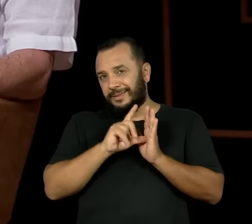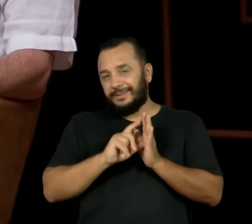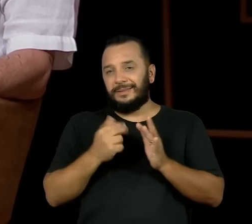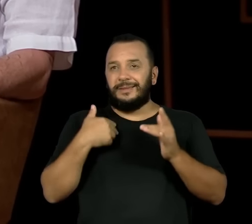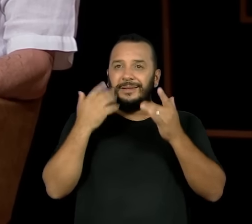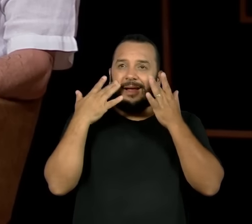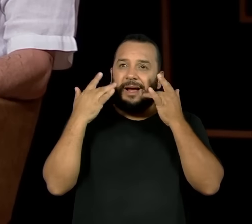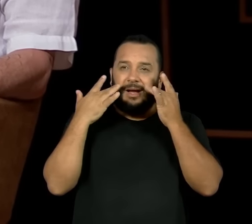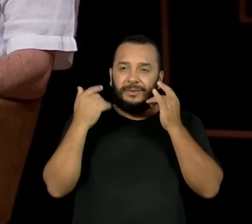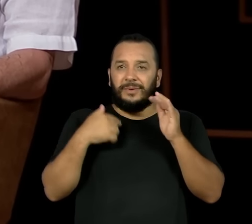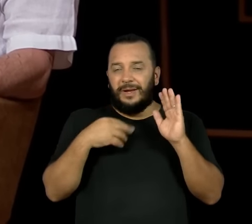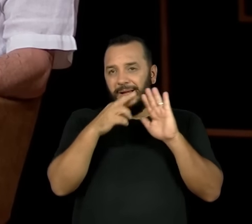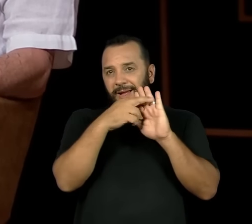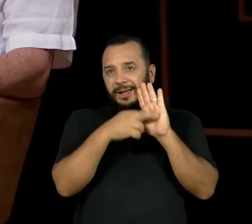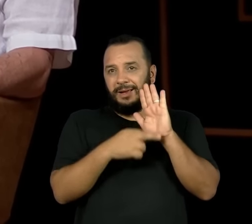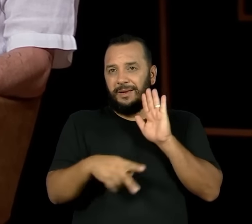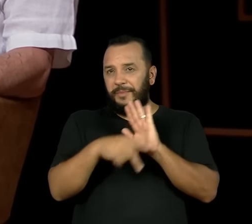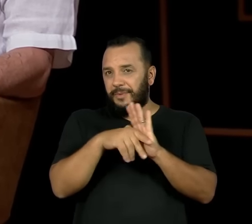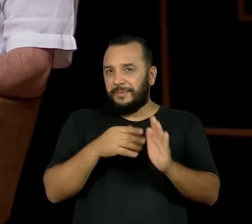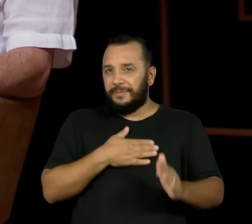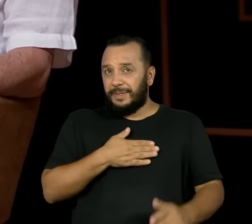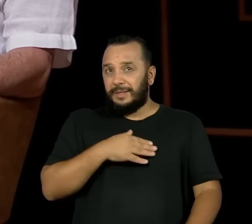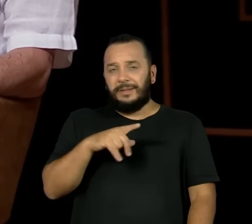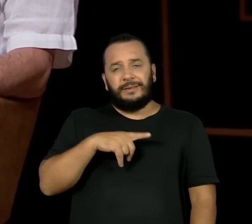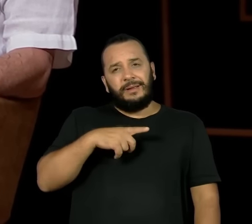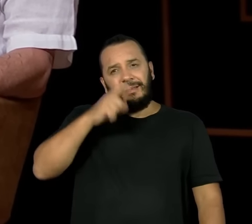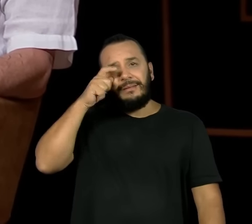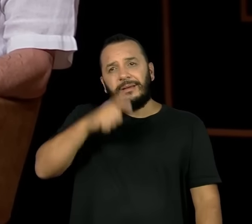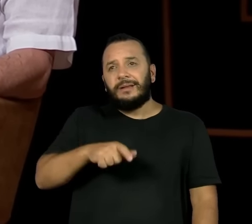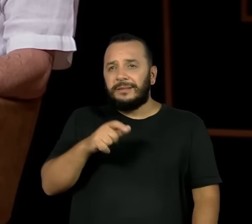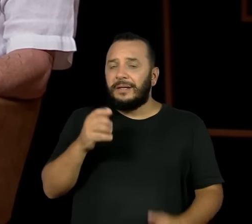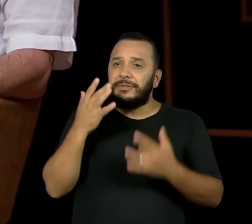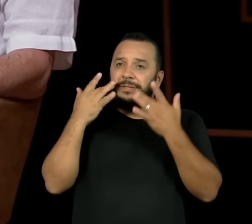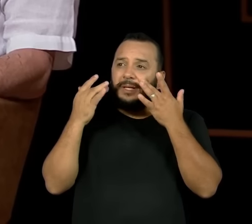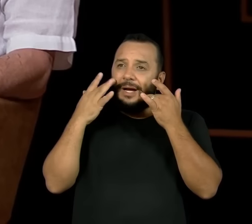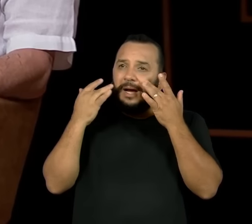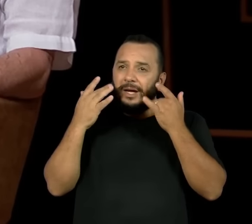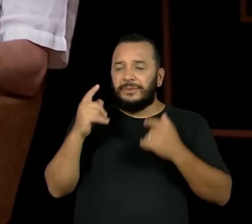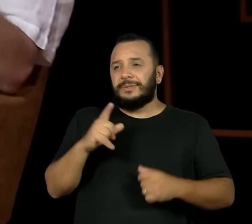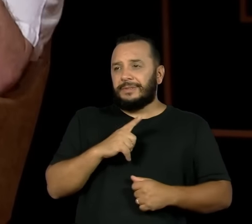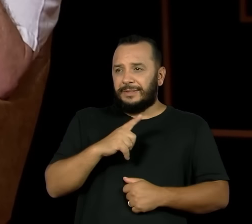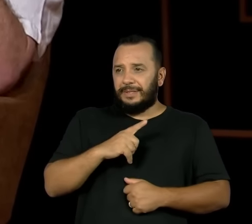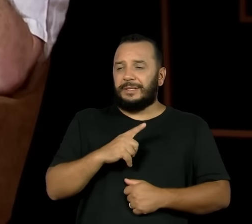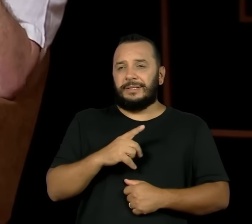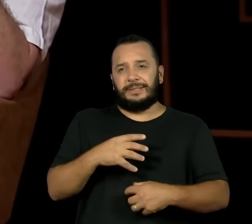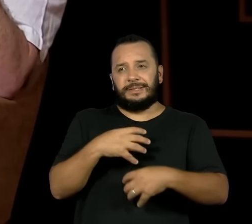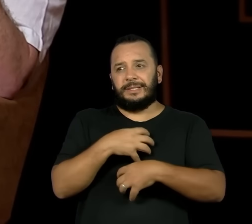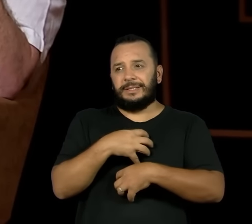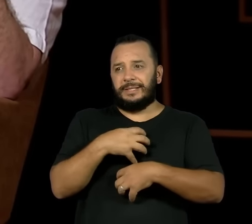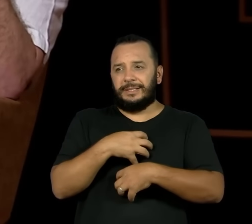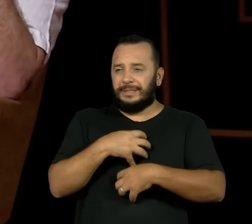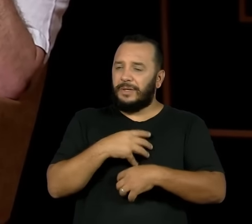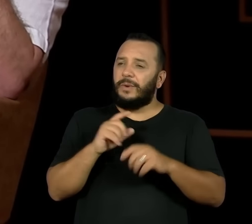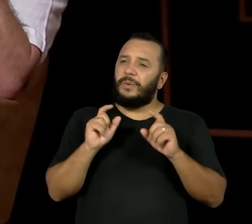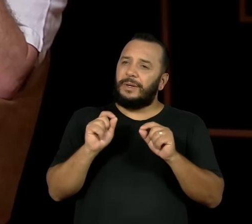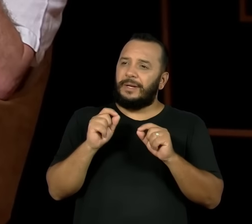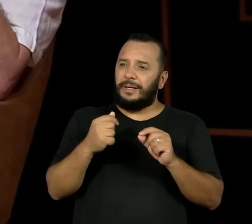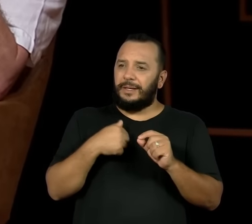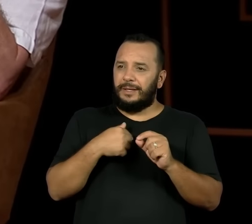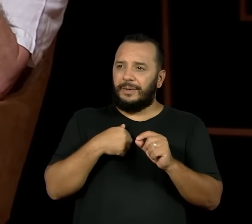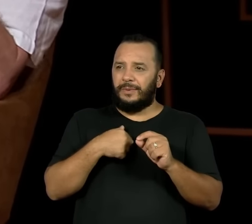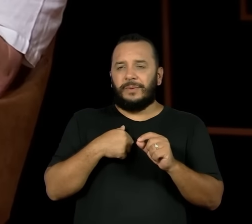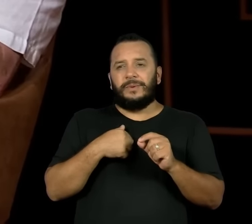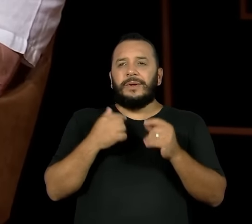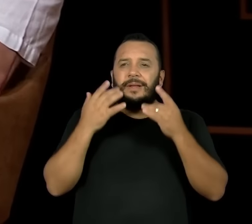tem coisas muito curiosas né Eh A sensação que eu tenho quando eu entro em cena